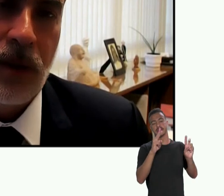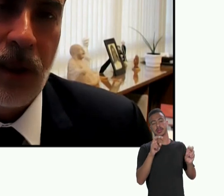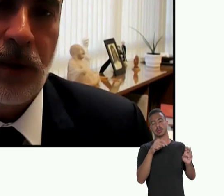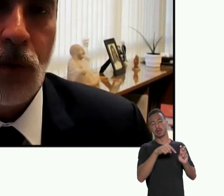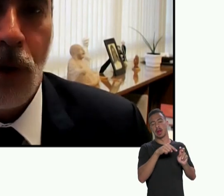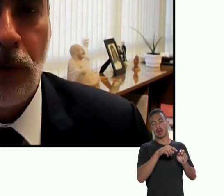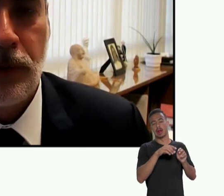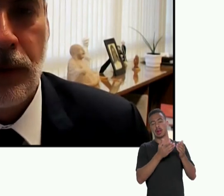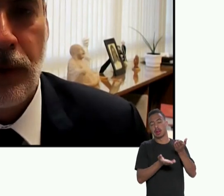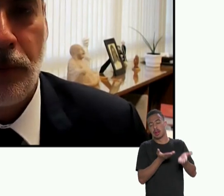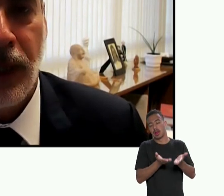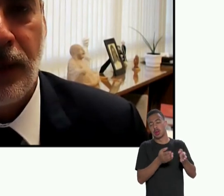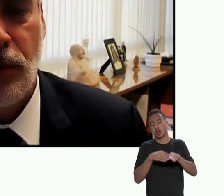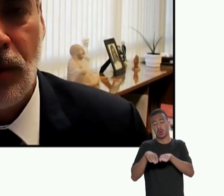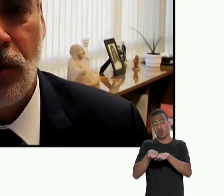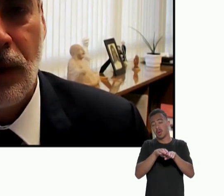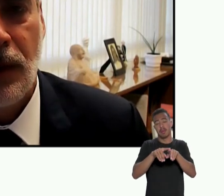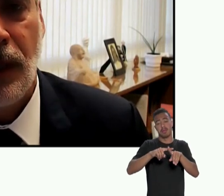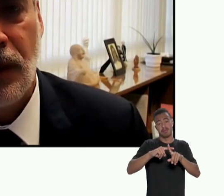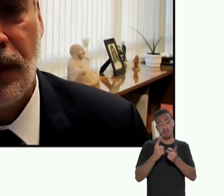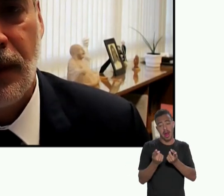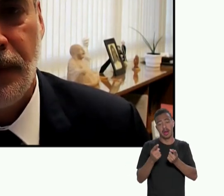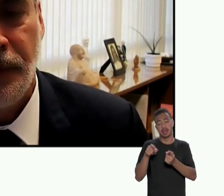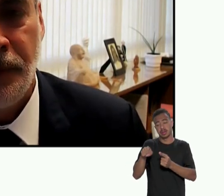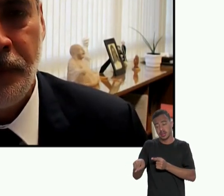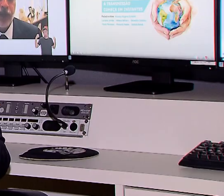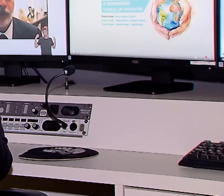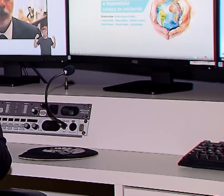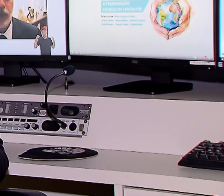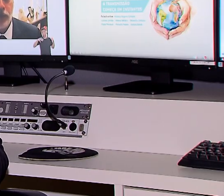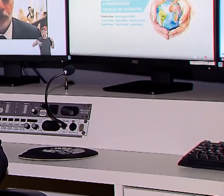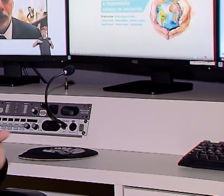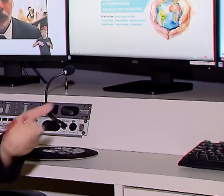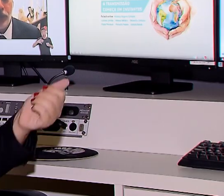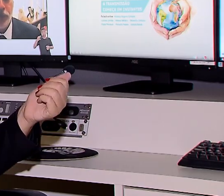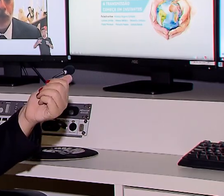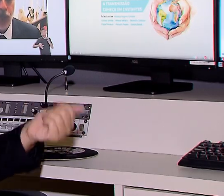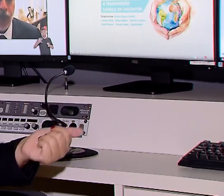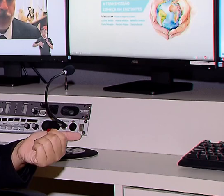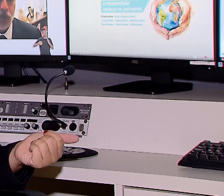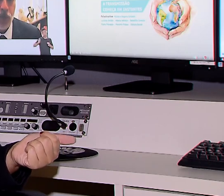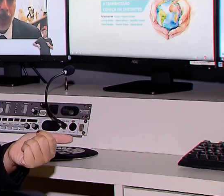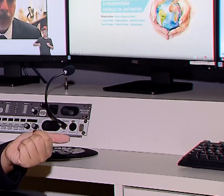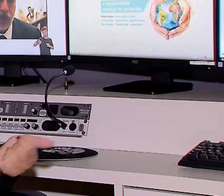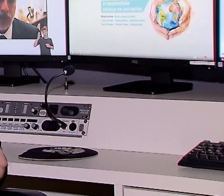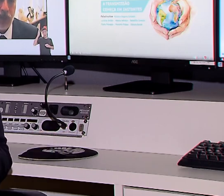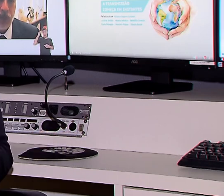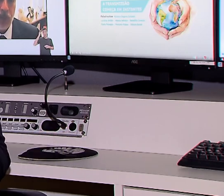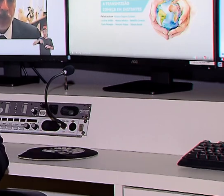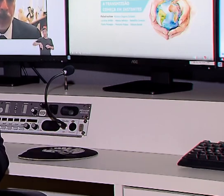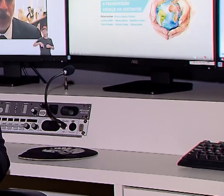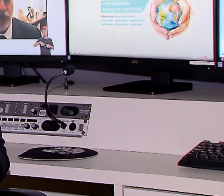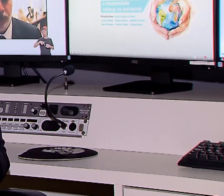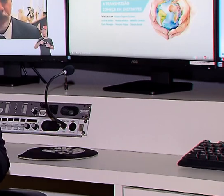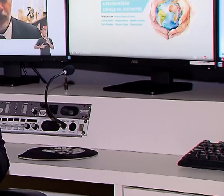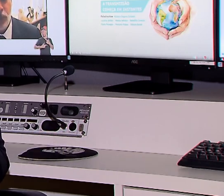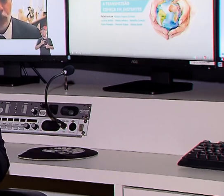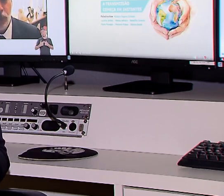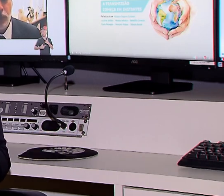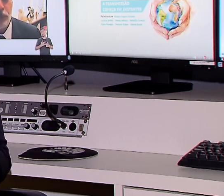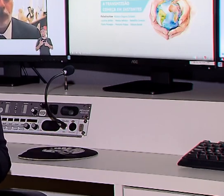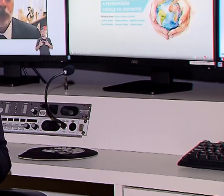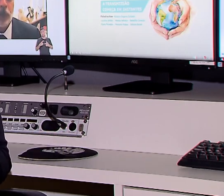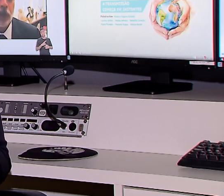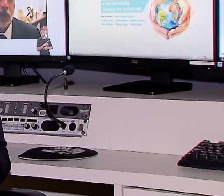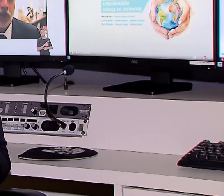judicial seja igual para situações idênticas realizado de forma totalmente online o seminário debateu